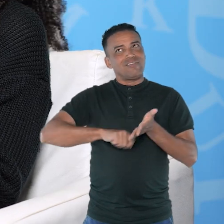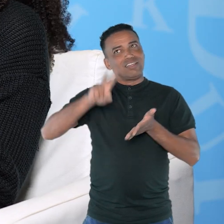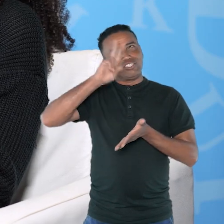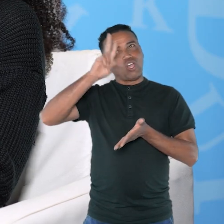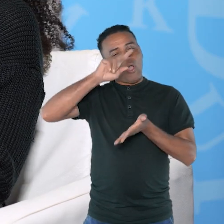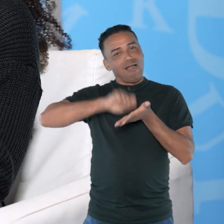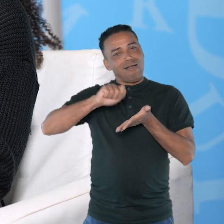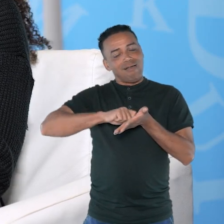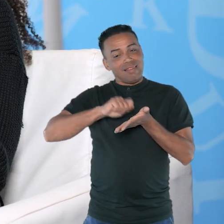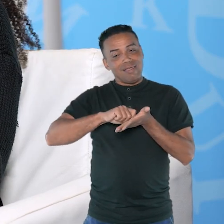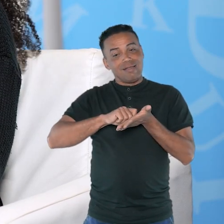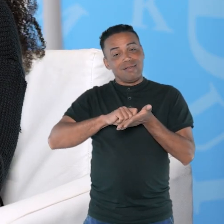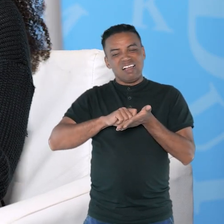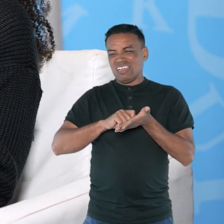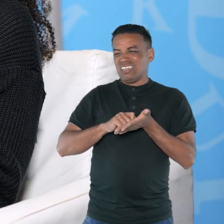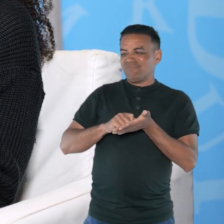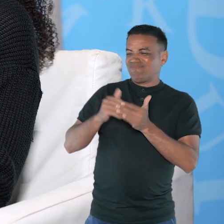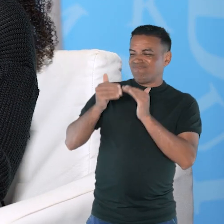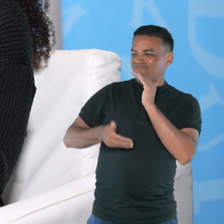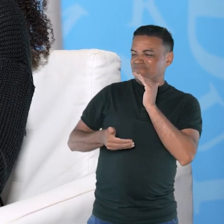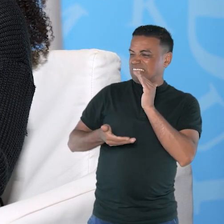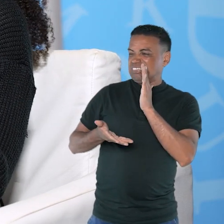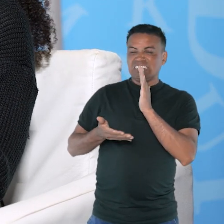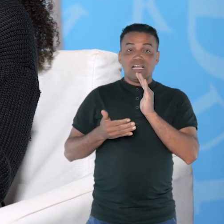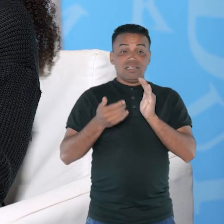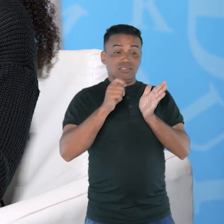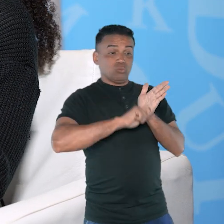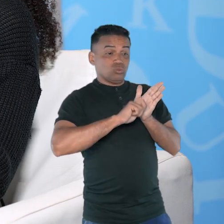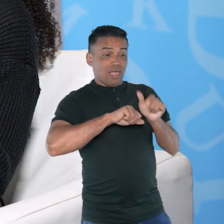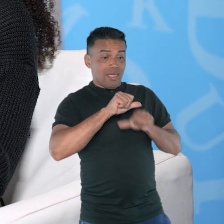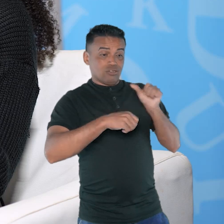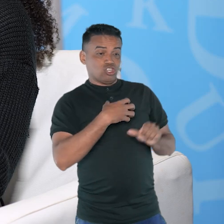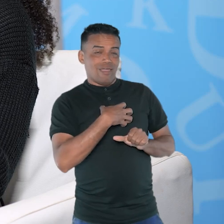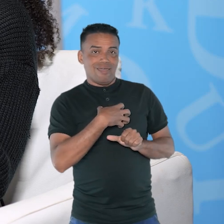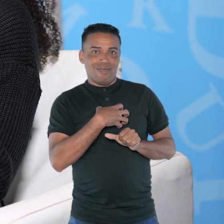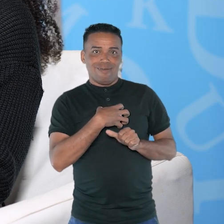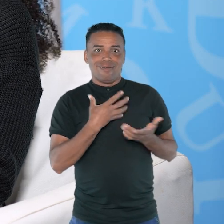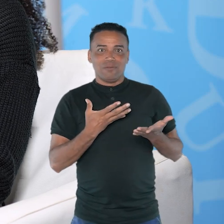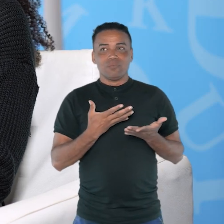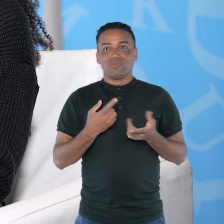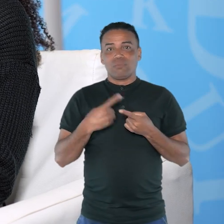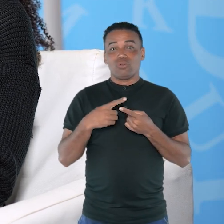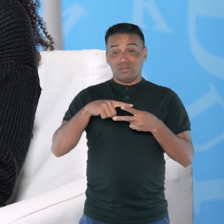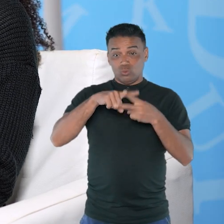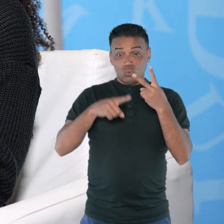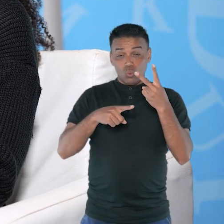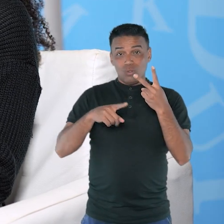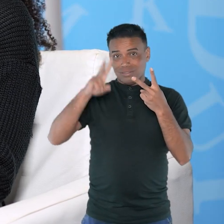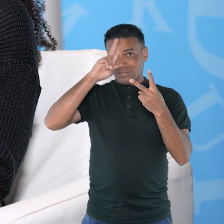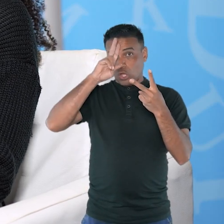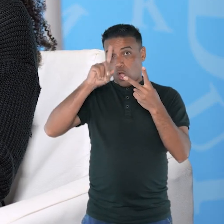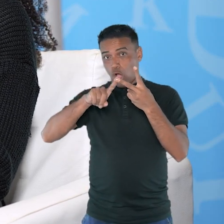comecei a escrever a história de um jeito, aí não dava certo, aí eu parei, aí eu fui para outro jeito. Porque 2 histórias